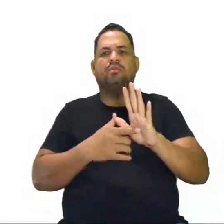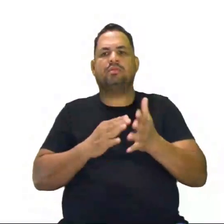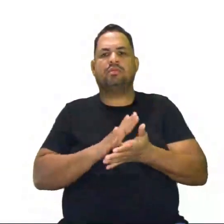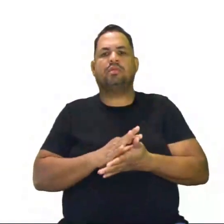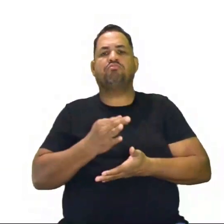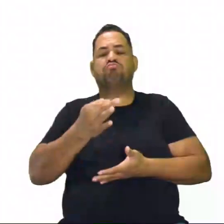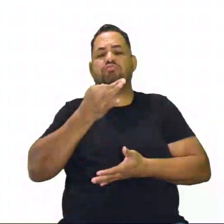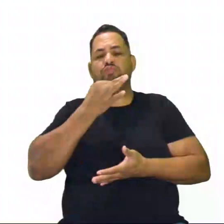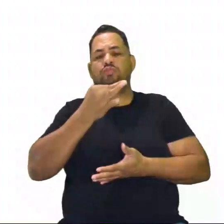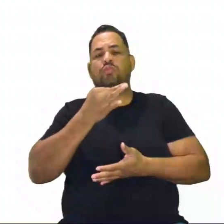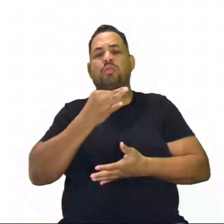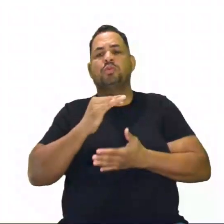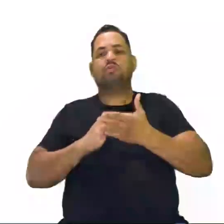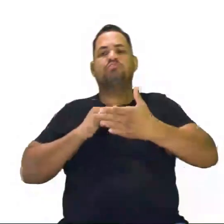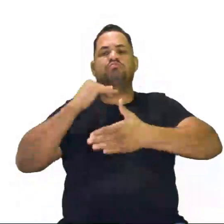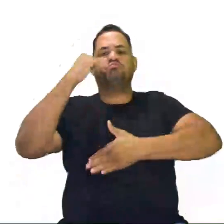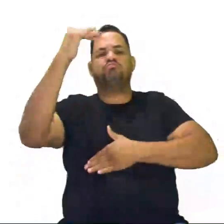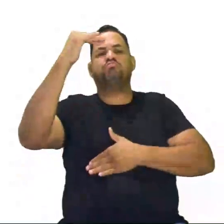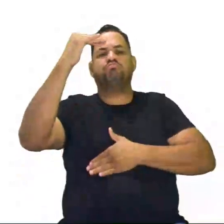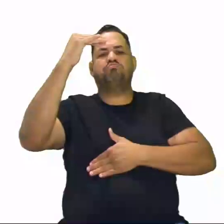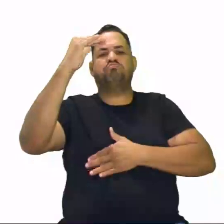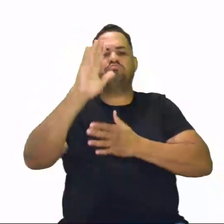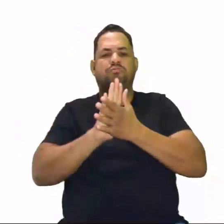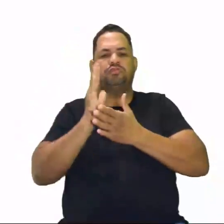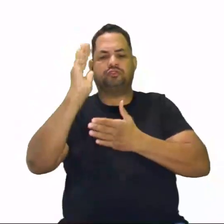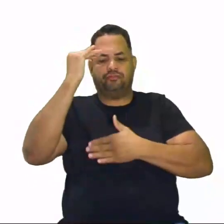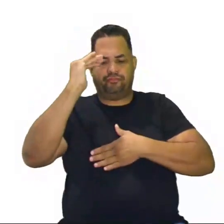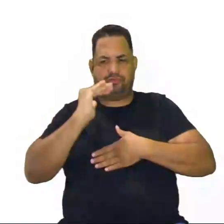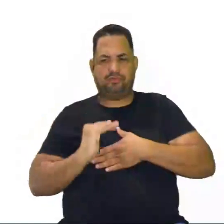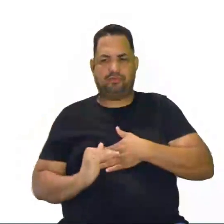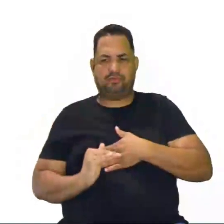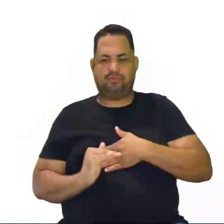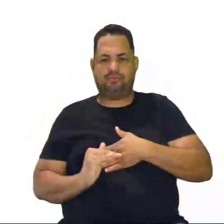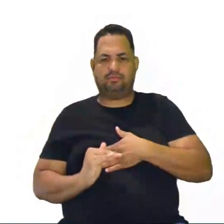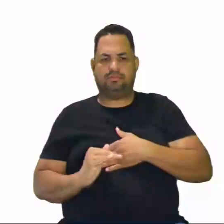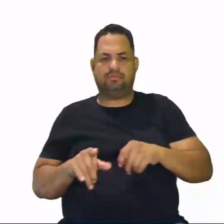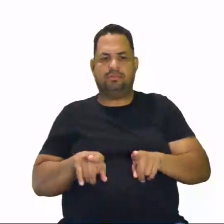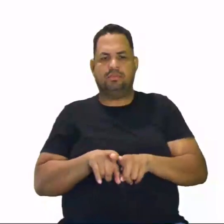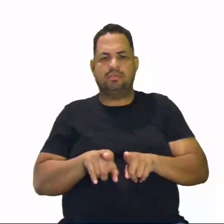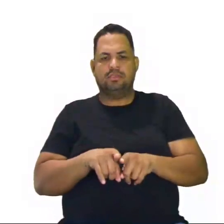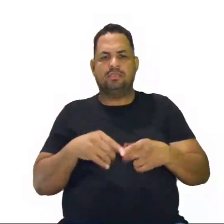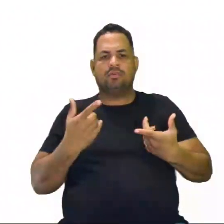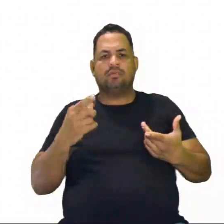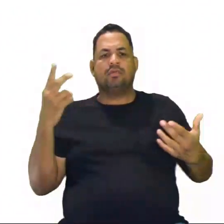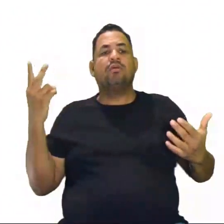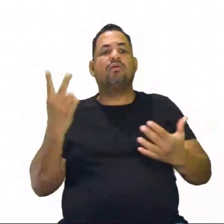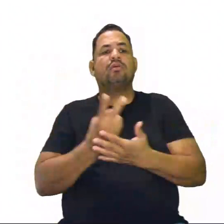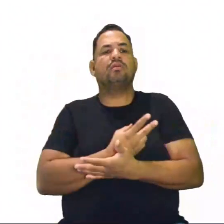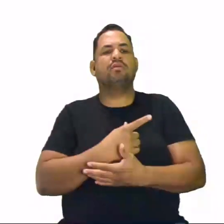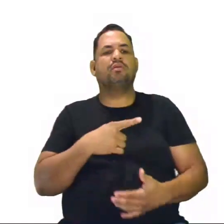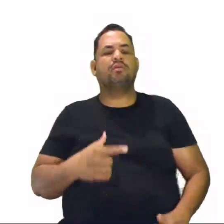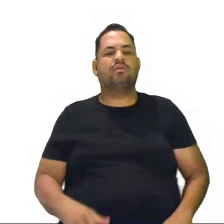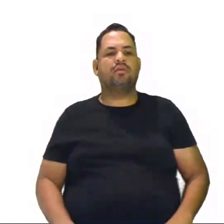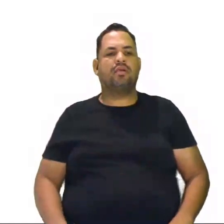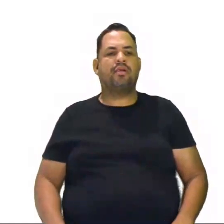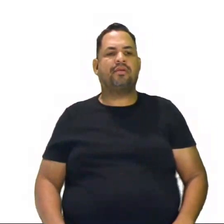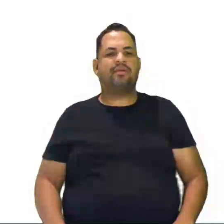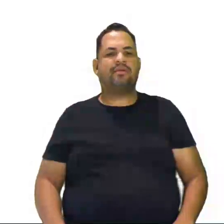indicativo de suposição de superioridade e de inferioridade, né? Então, o que ocorre?